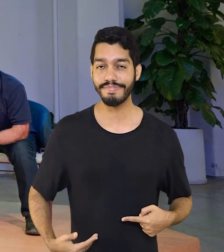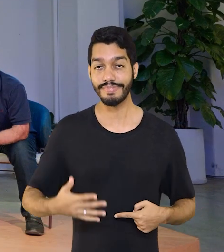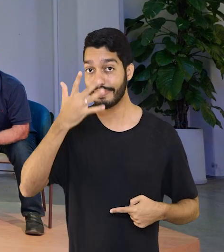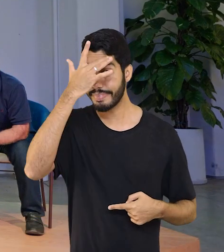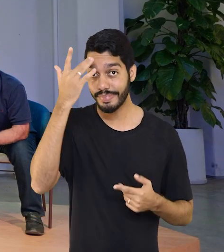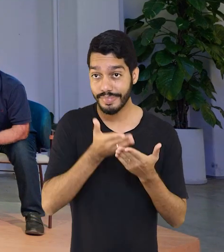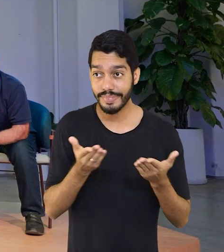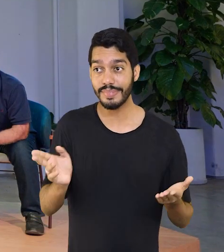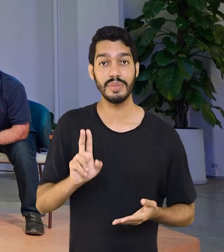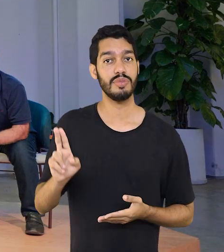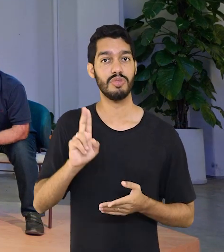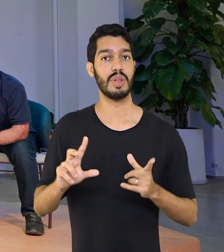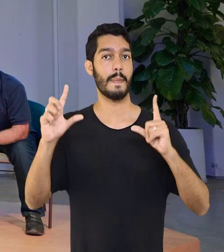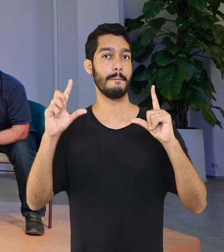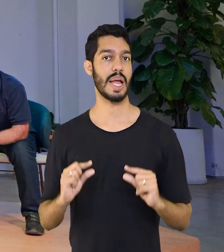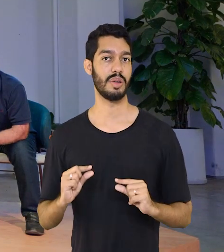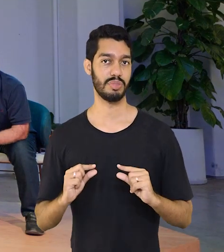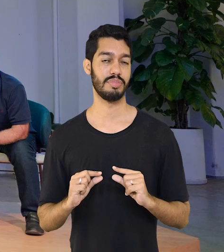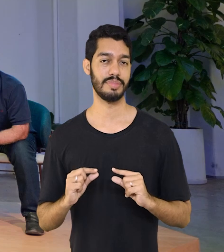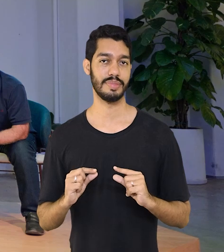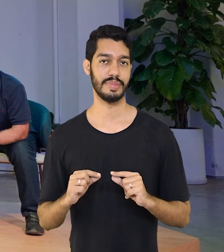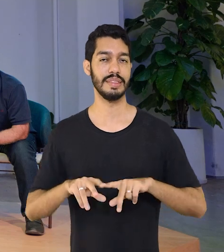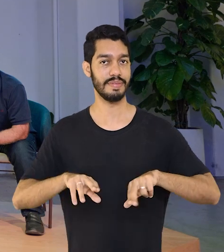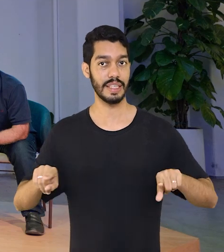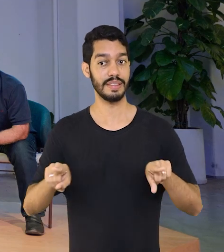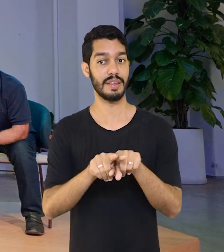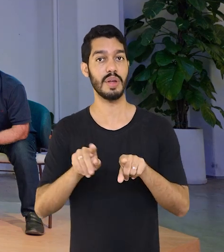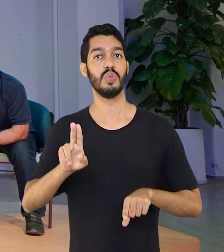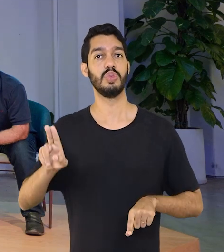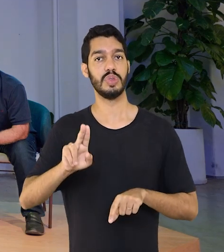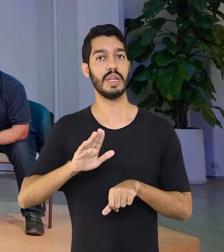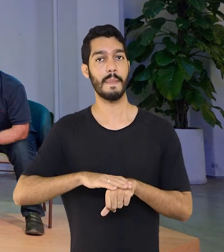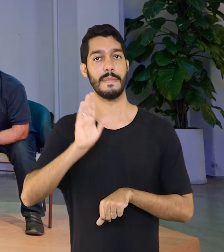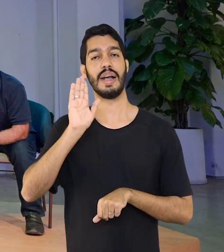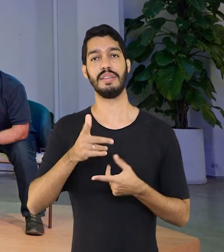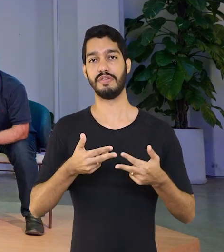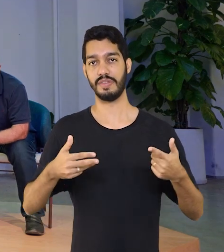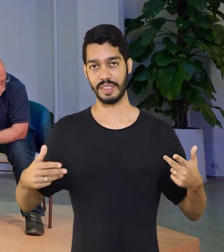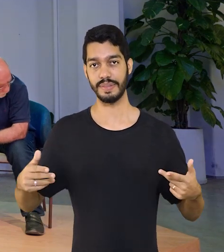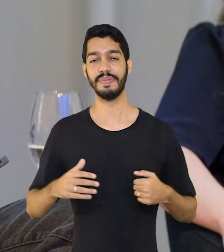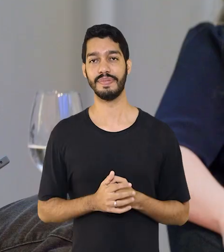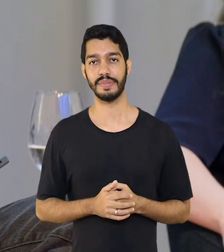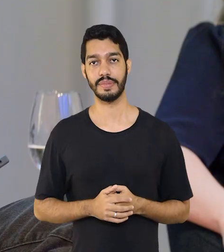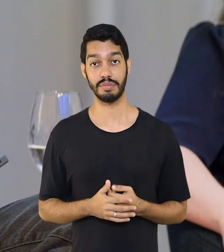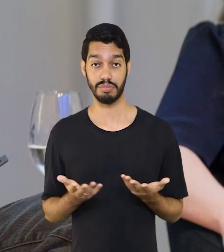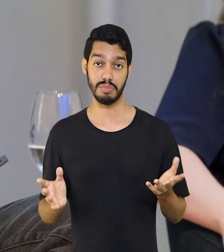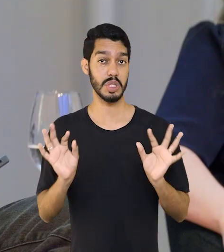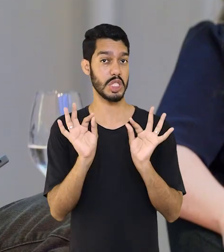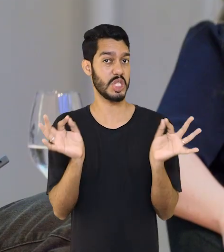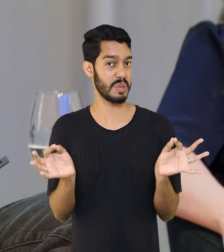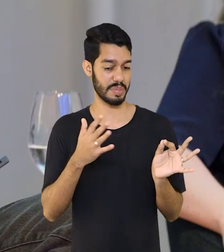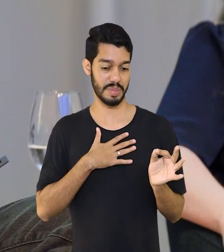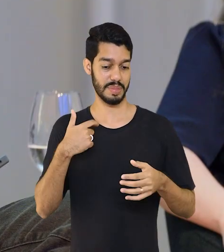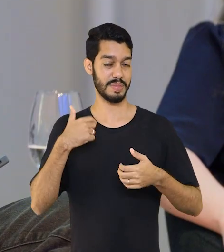que as pessoas utilizam menos transporte individual e motorizados e utilizem mais transporte coletivo. Então, assim, essa